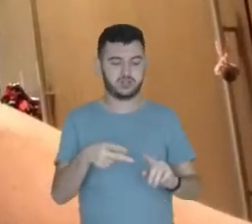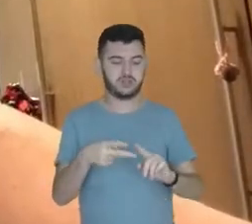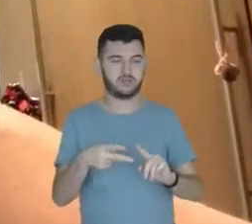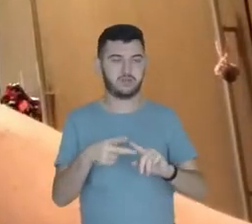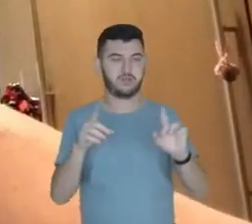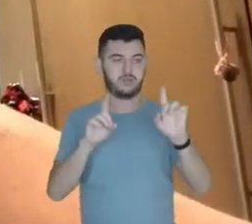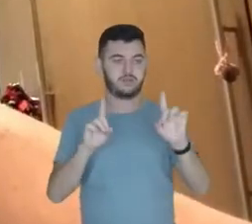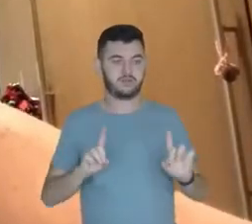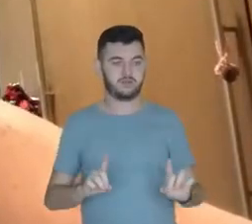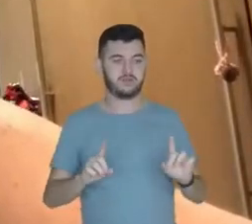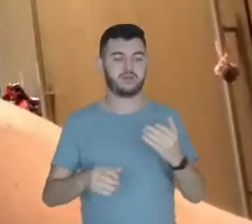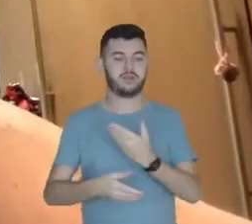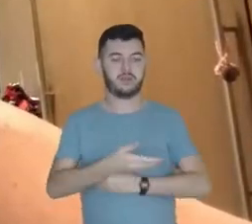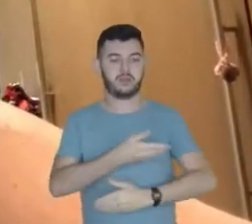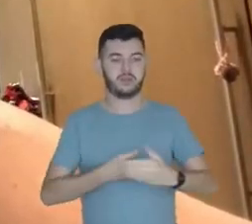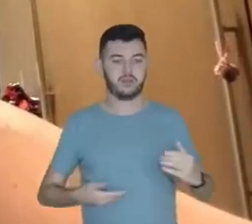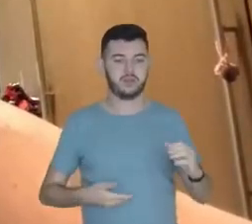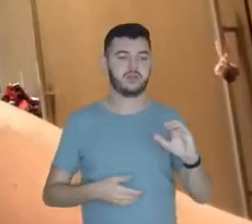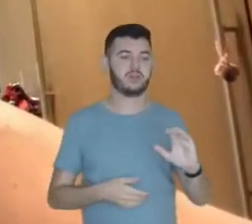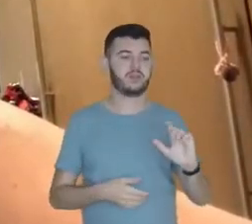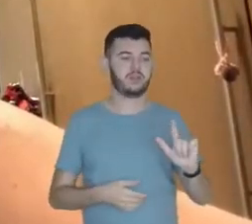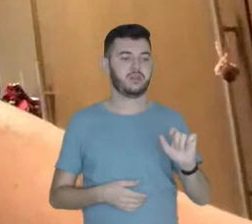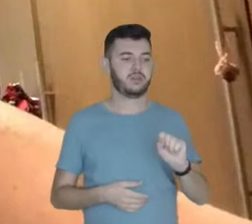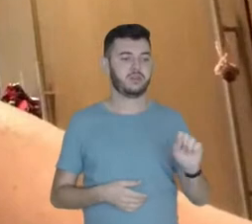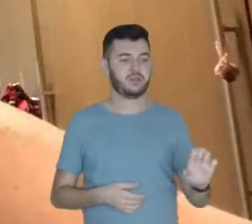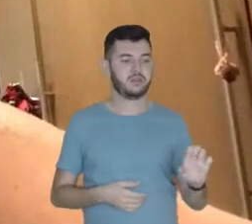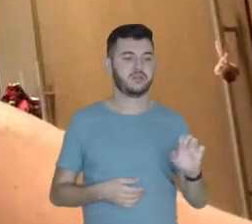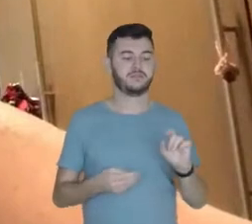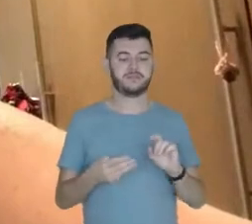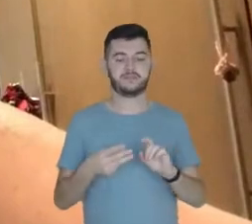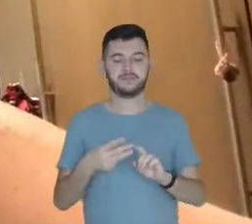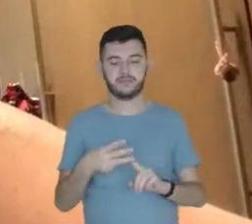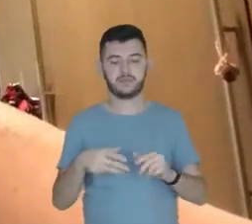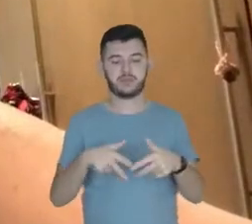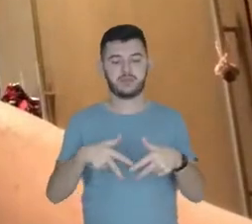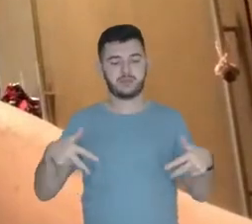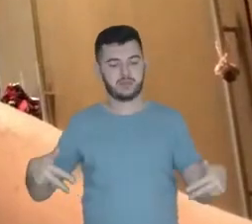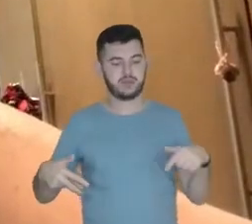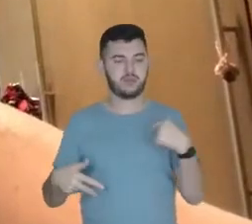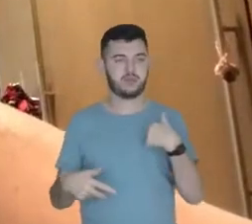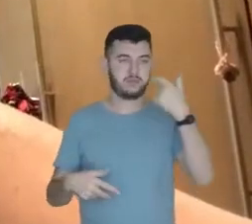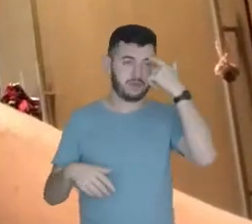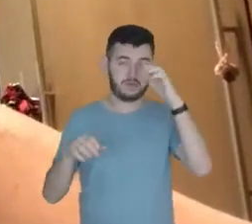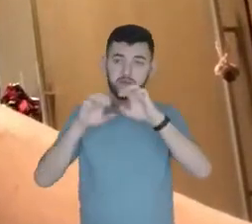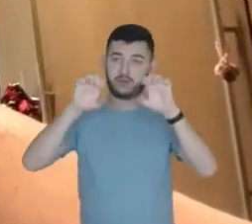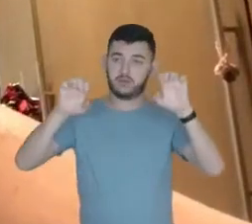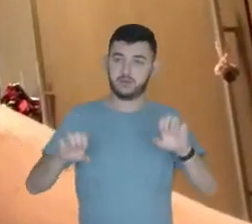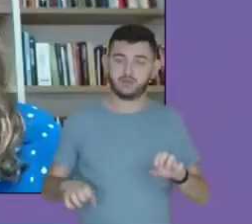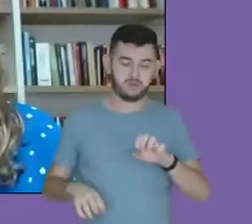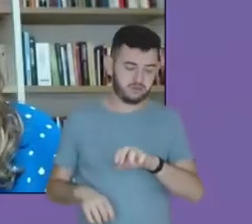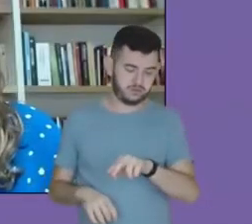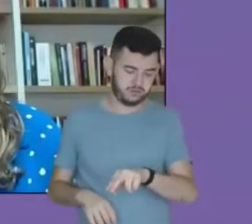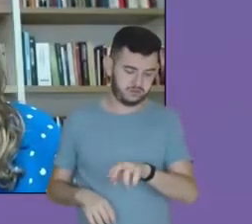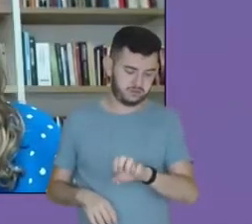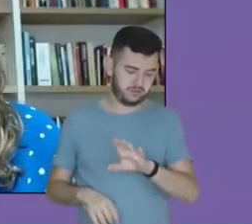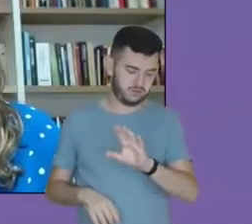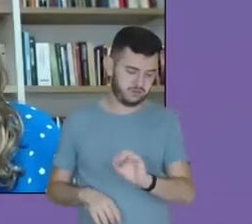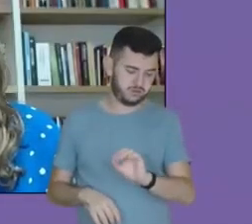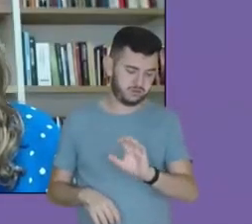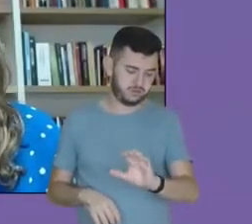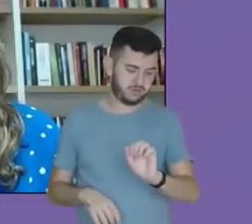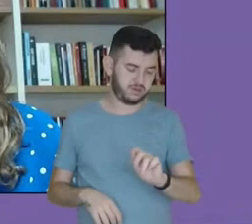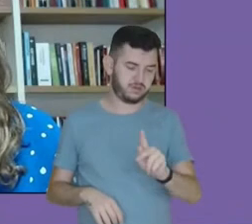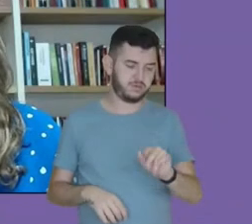a gente precisa pensar também nas estruturas capitalistas e neoliberais do nosso país.